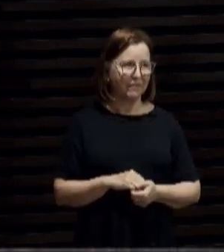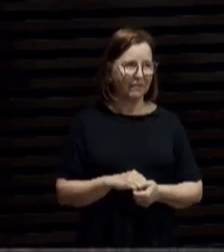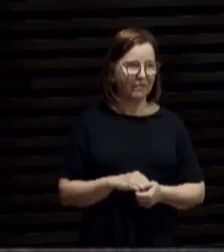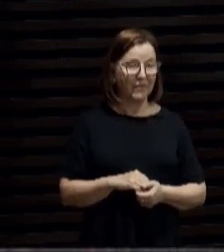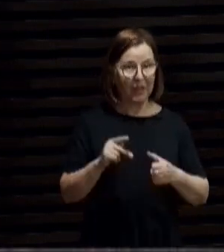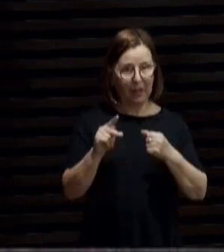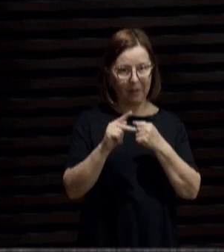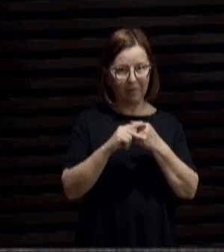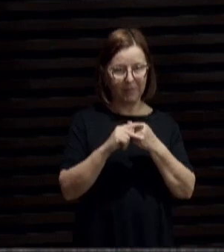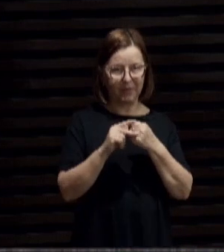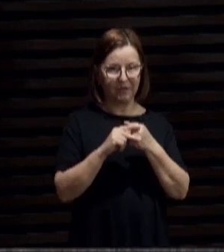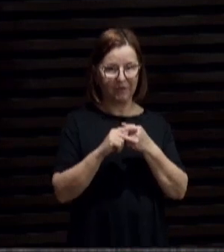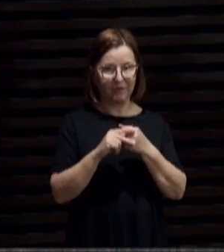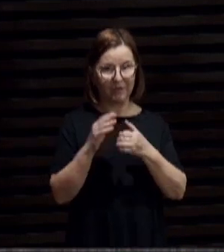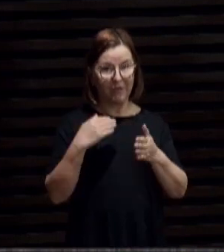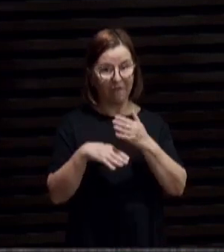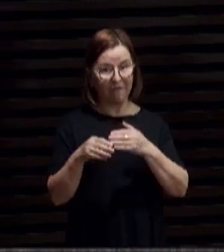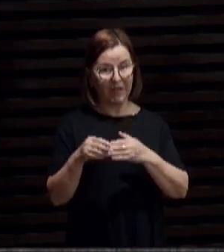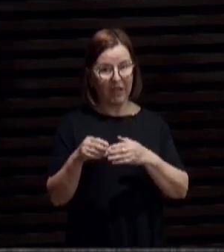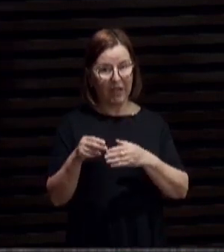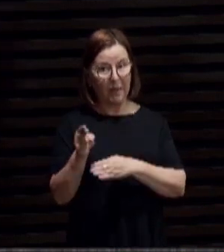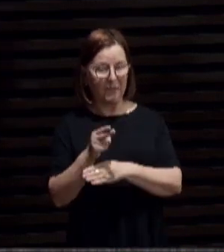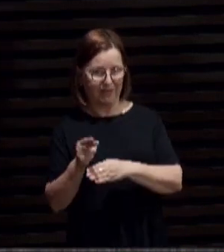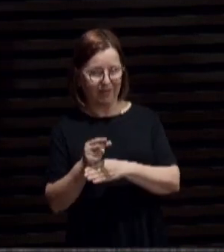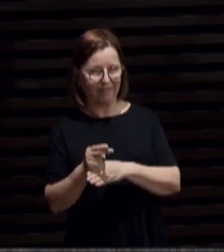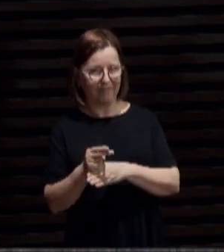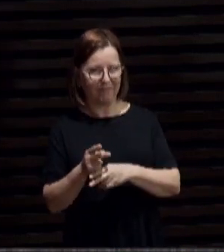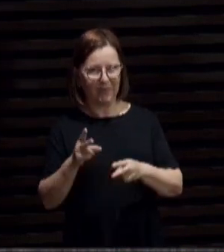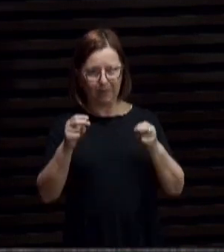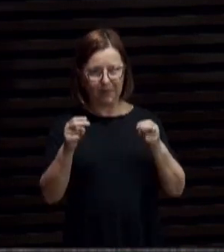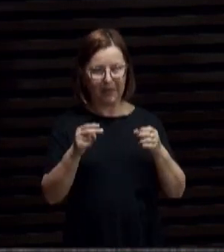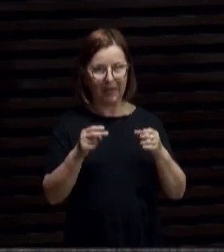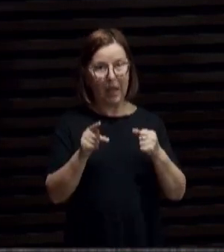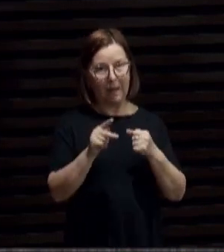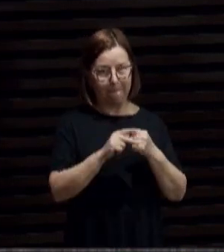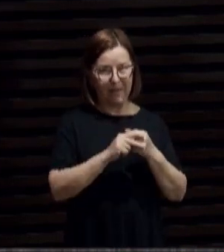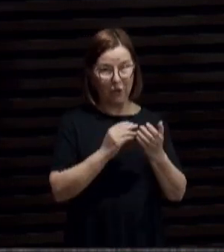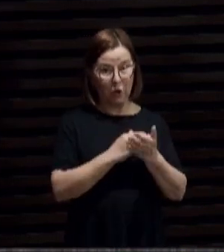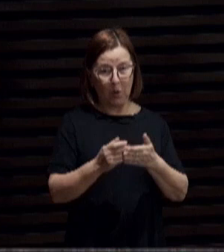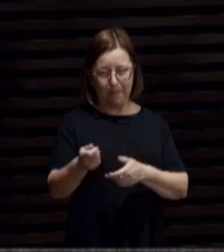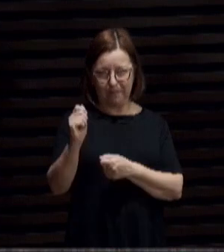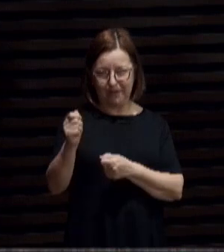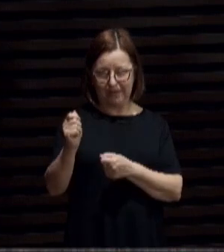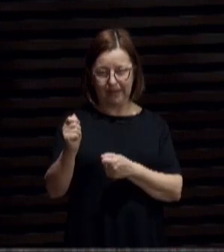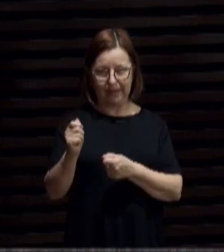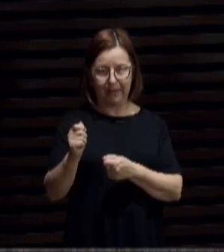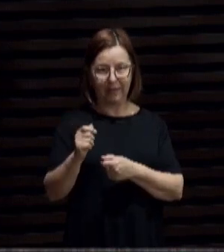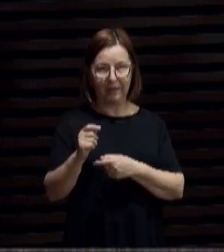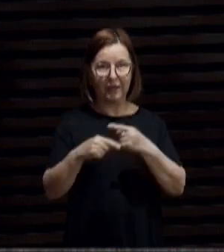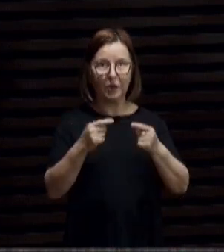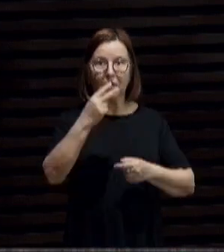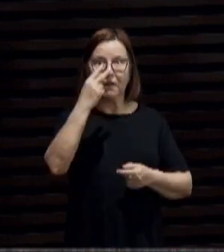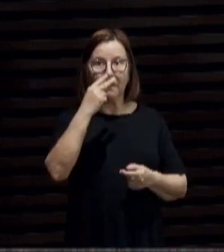Pedro vai logo buscar. Você vê aqui, Pedro é que inicia a pescaria. Quando ele vê que é o Senhor,